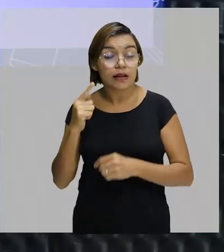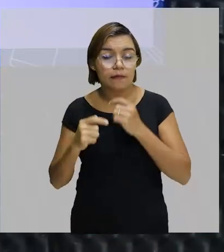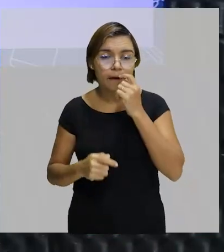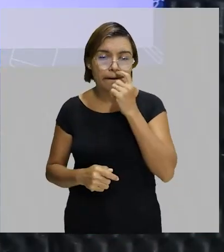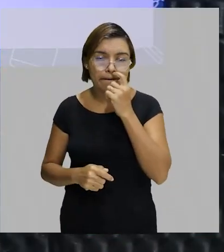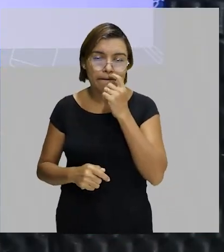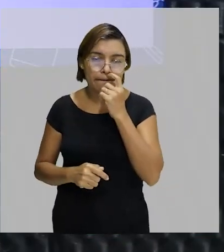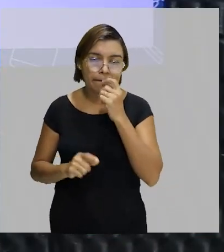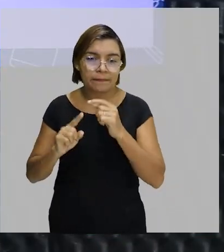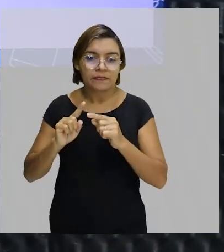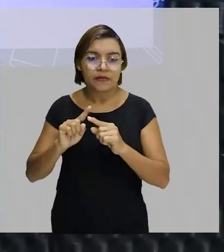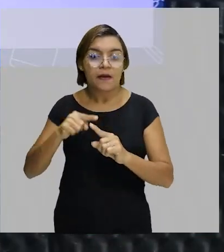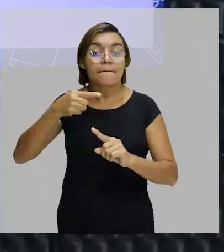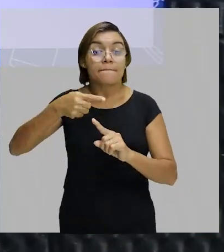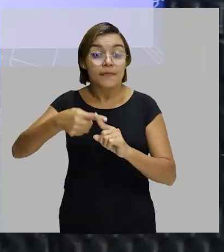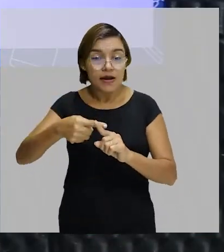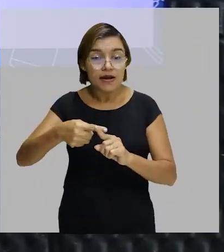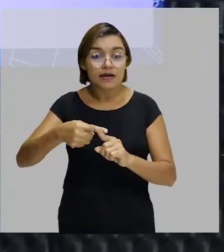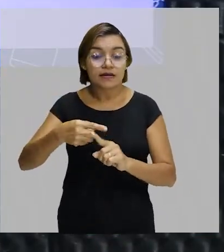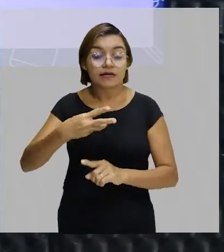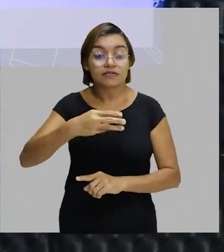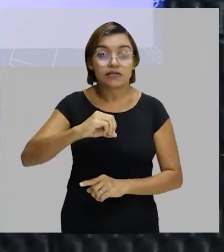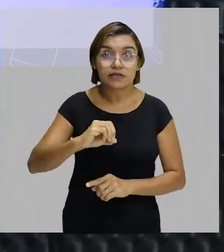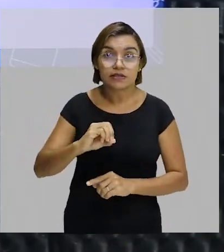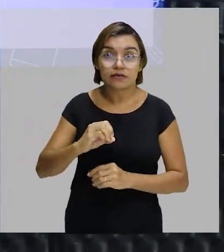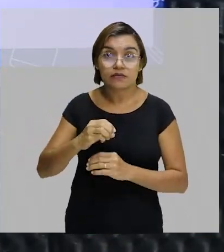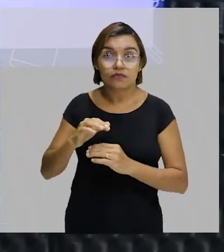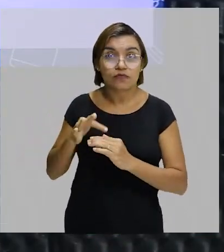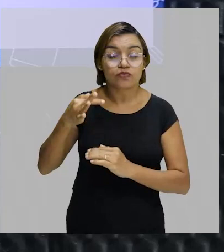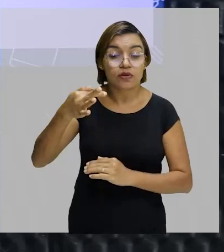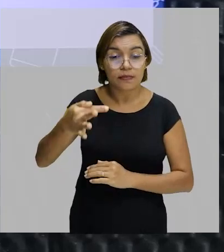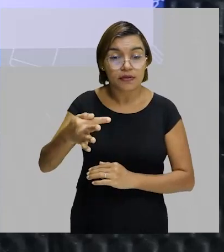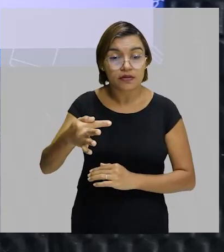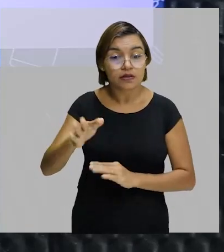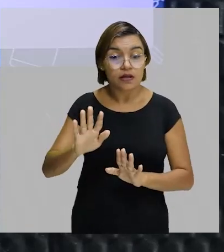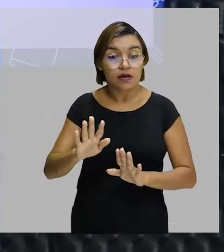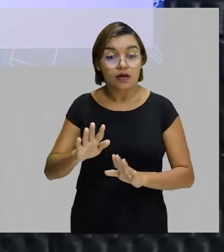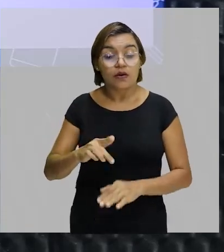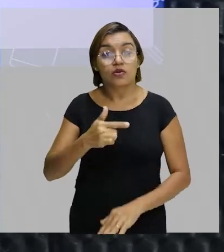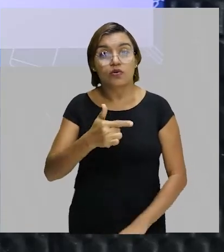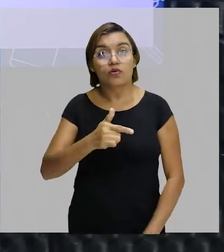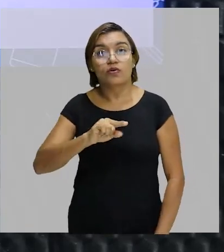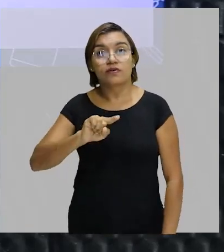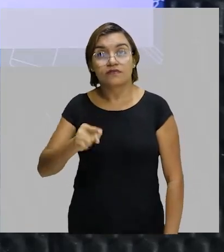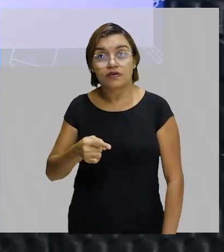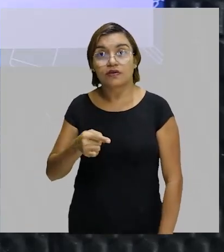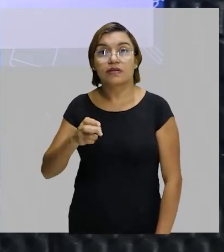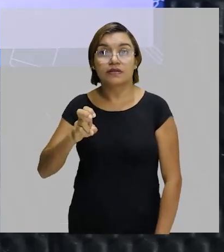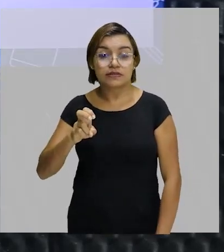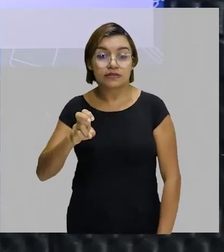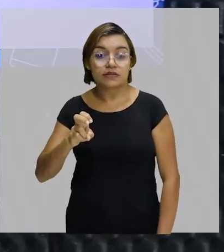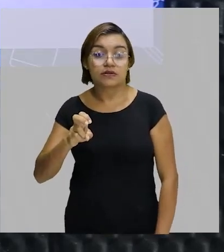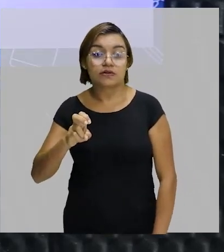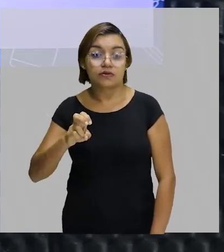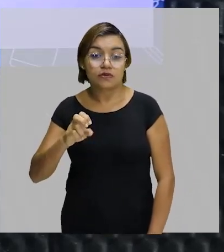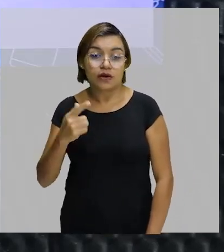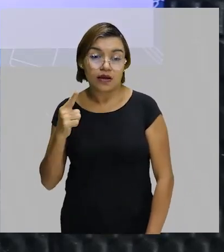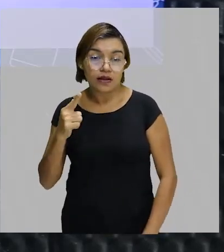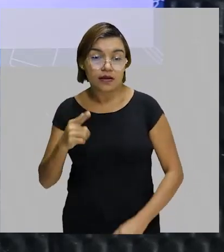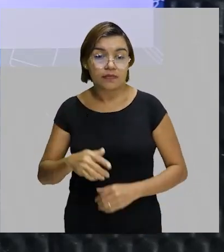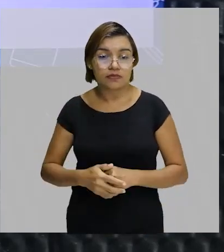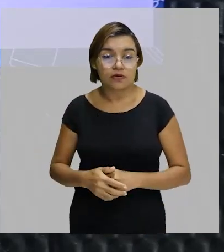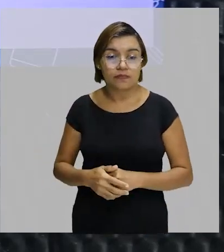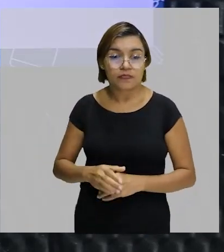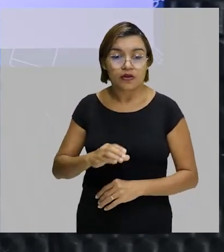mais 30 anos, não vou ter mais 5 gramas, vou ter 2,5 gramas. Para o carbono 14, ó,